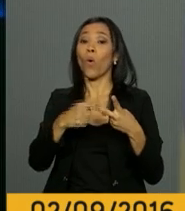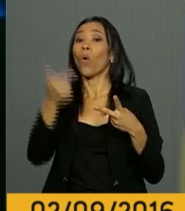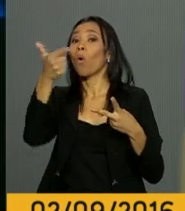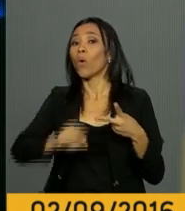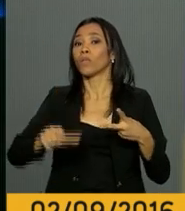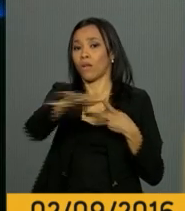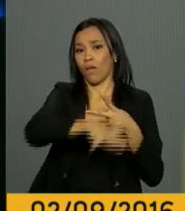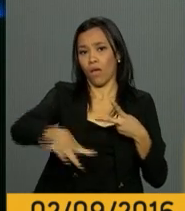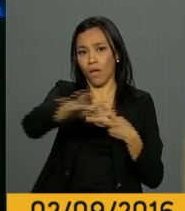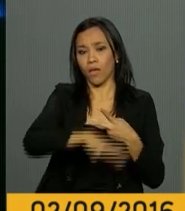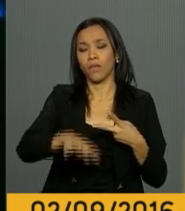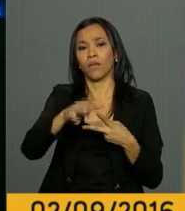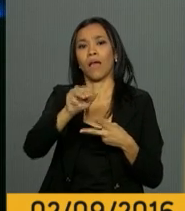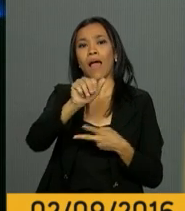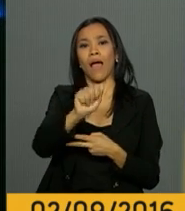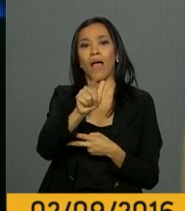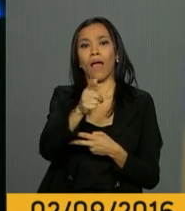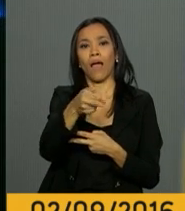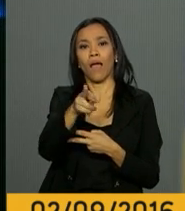senhor prefeito, muitos